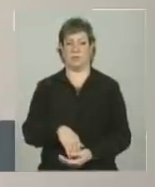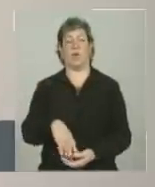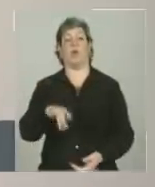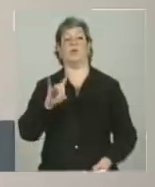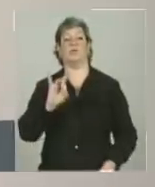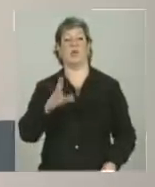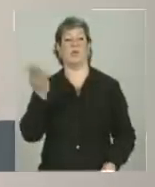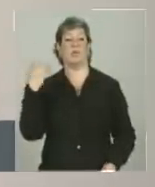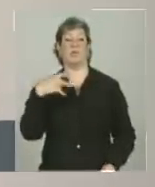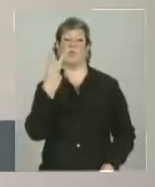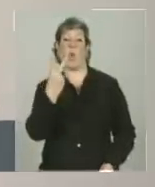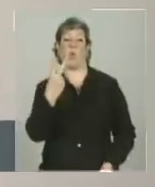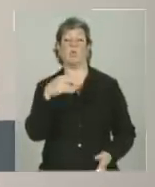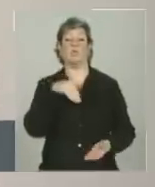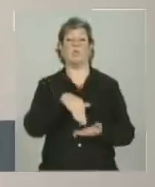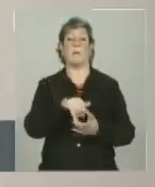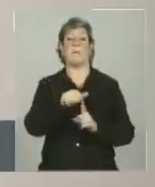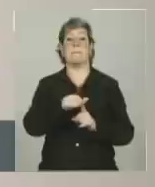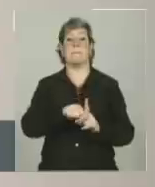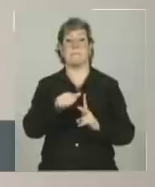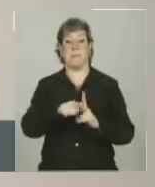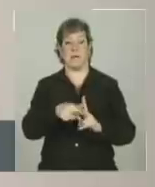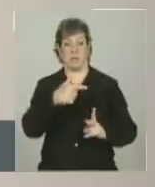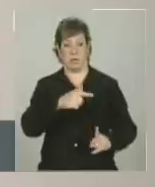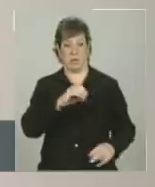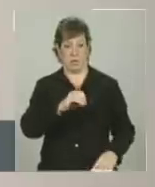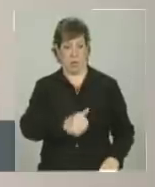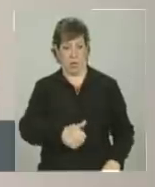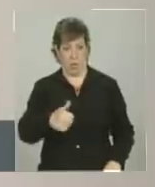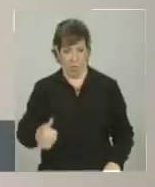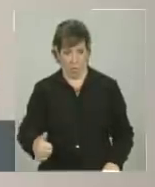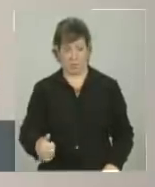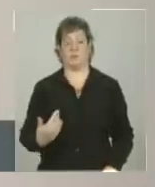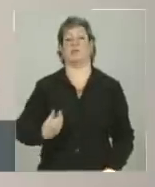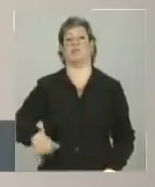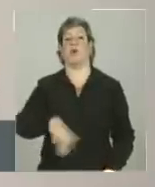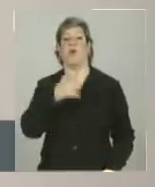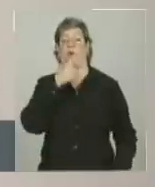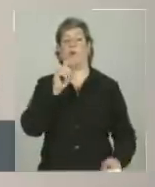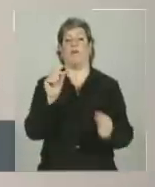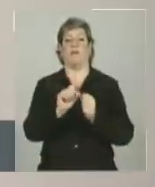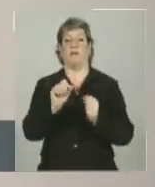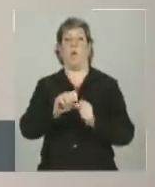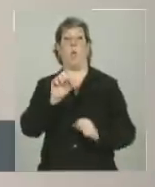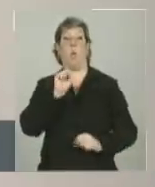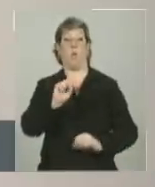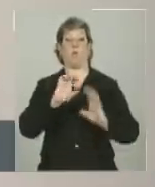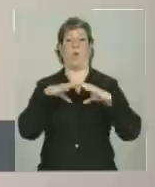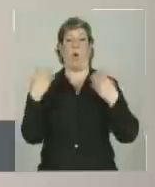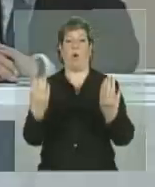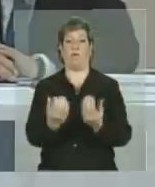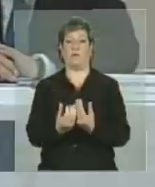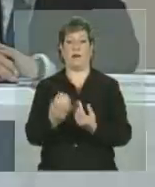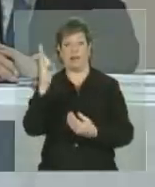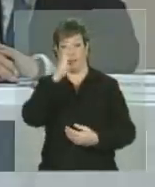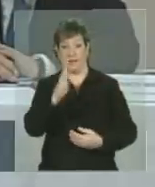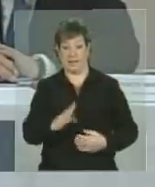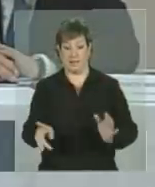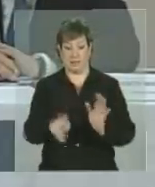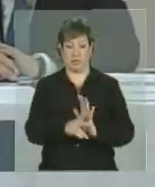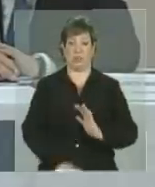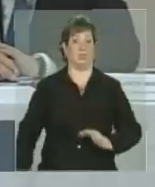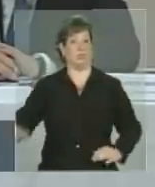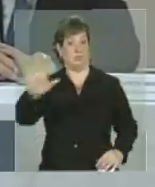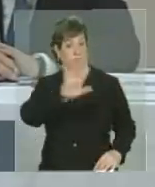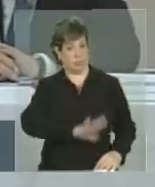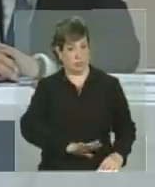Somente nos 2 últimos meses de 2011, realizamos 8 conferências nacionais, que contaram